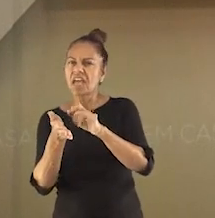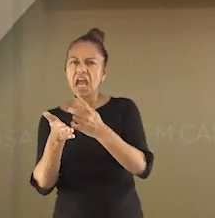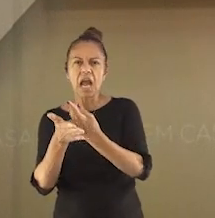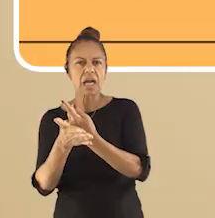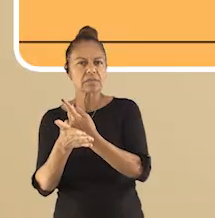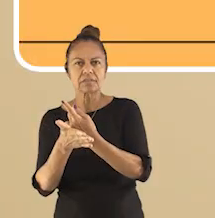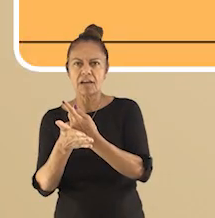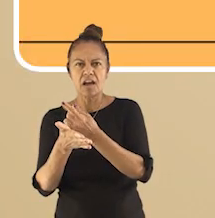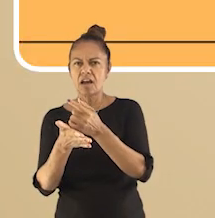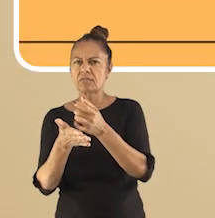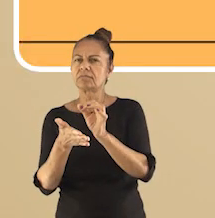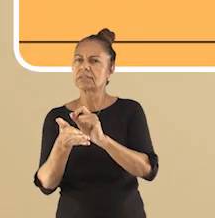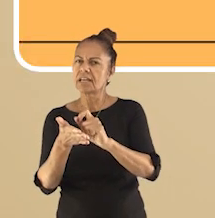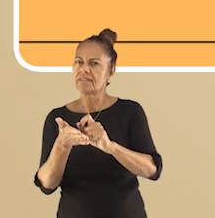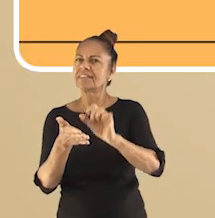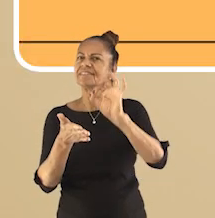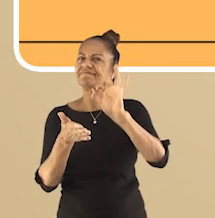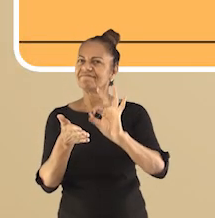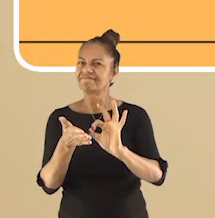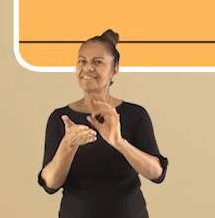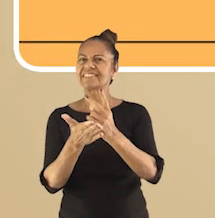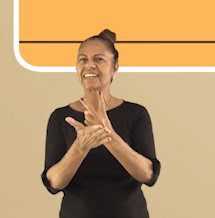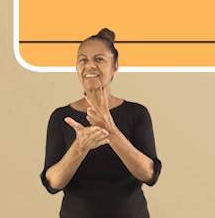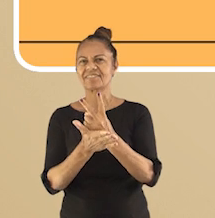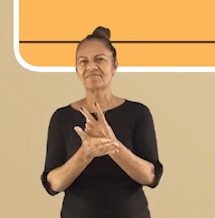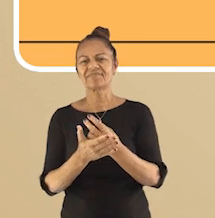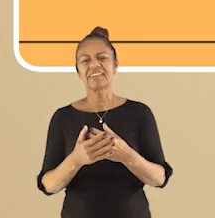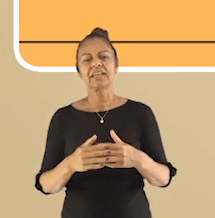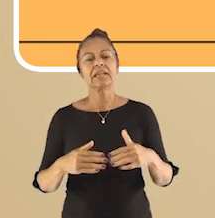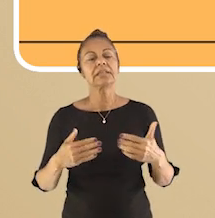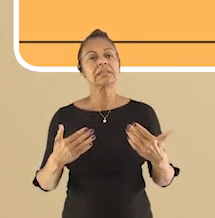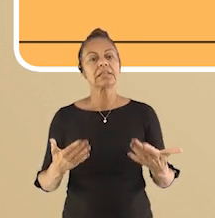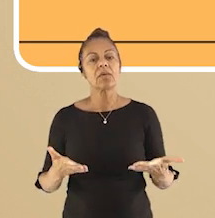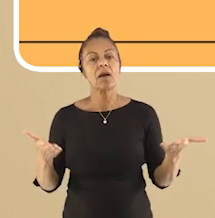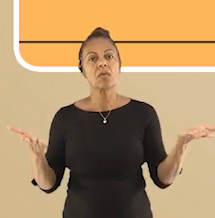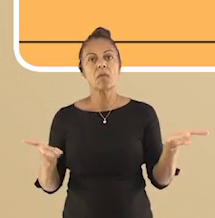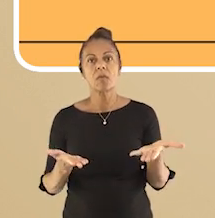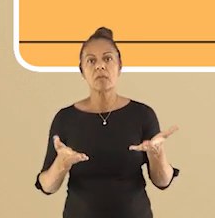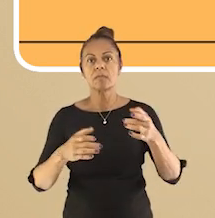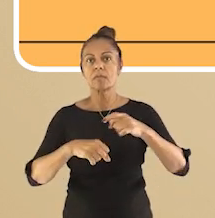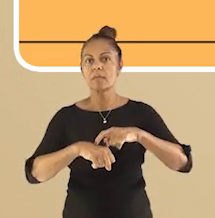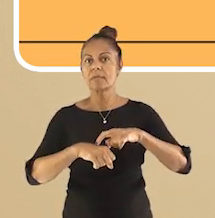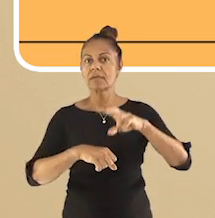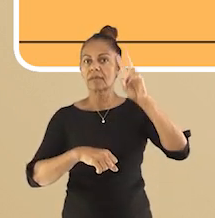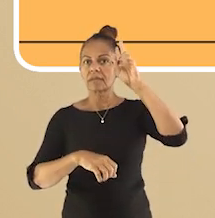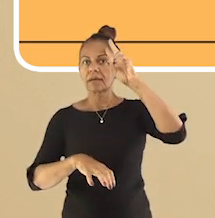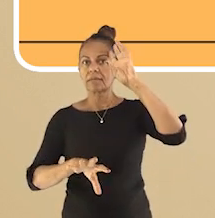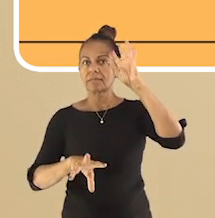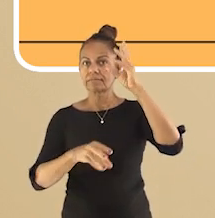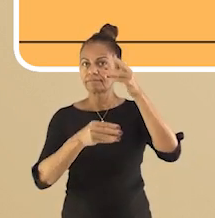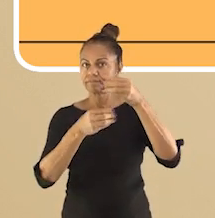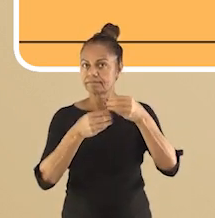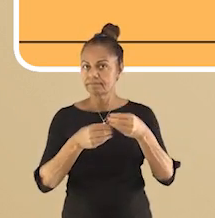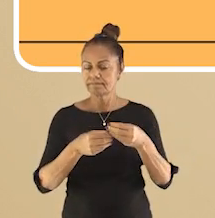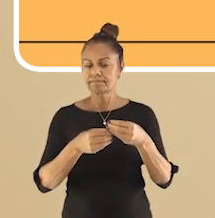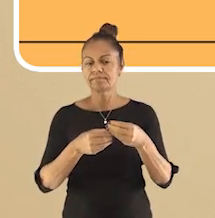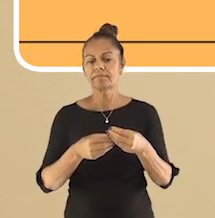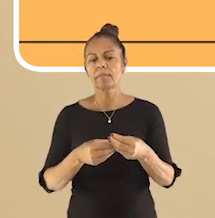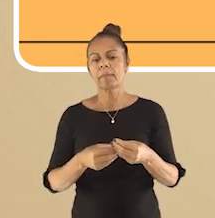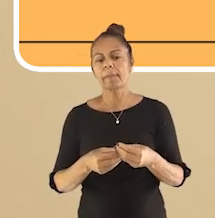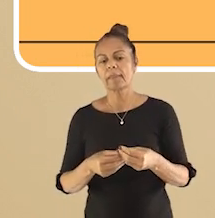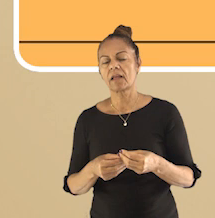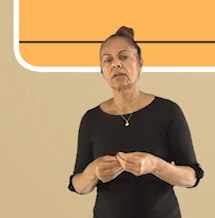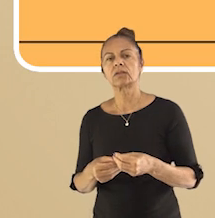errada. E chegou a hora de relembrar o que vimos na aula de hoje. Se você perdeu alguma coisa sobre o assunto, então